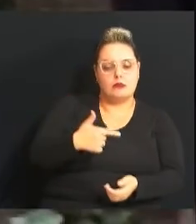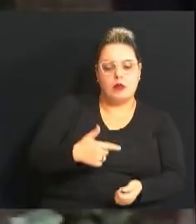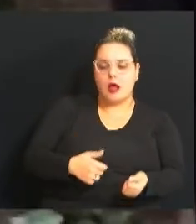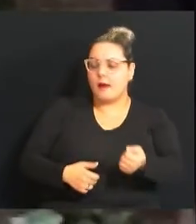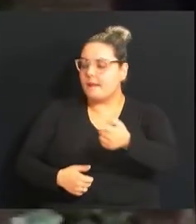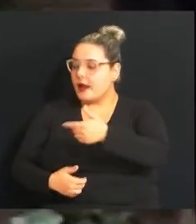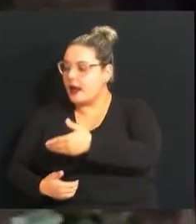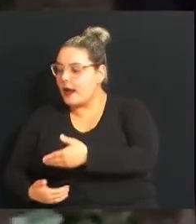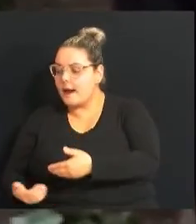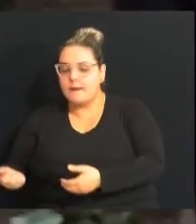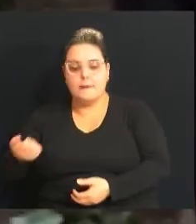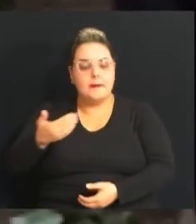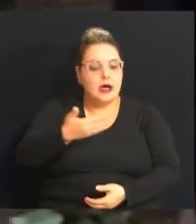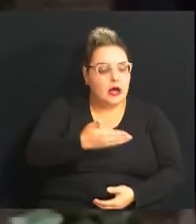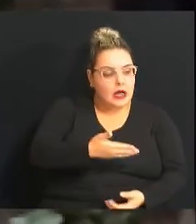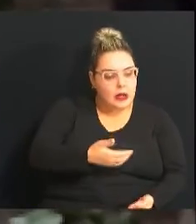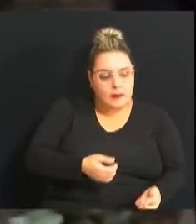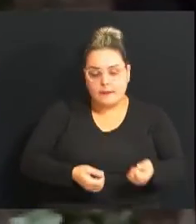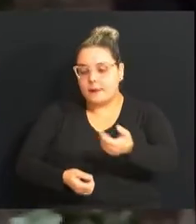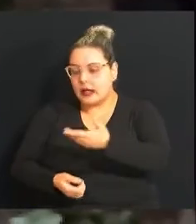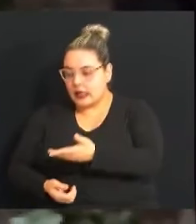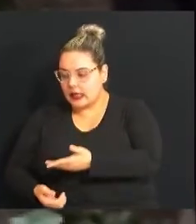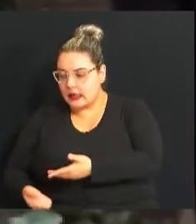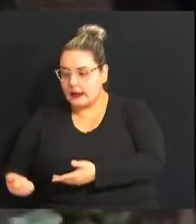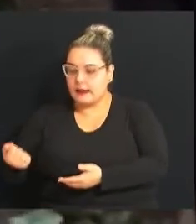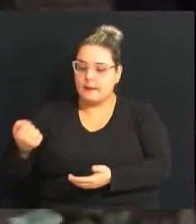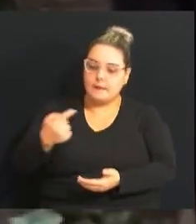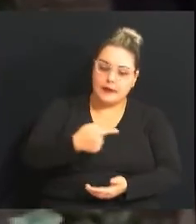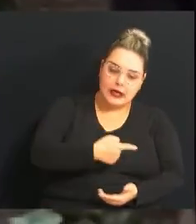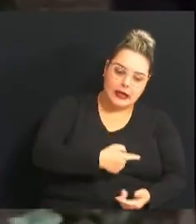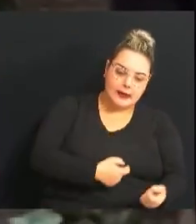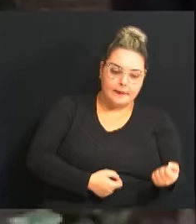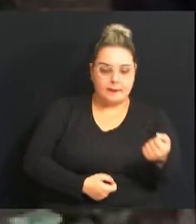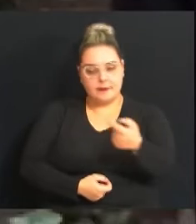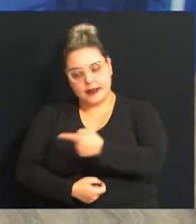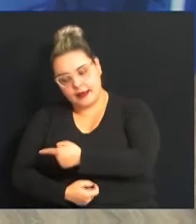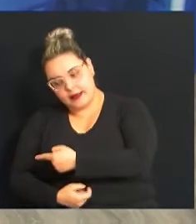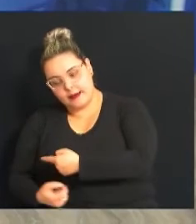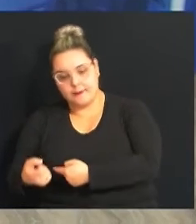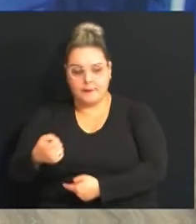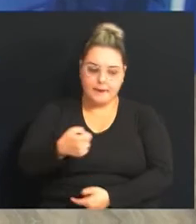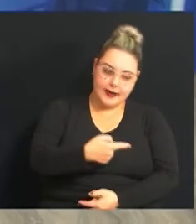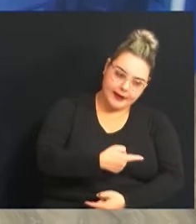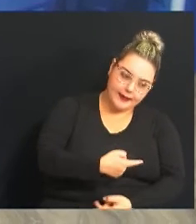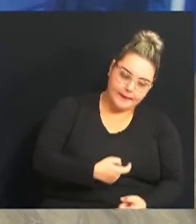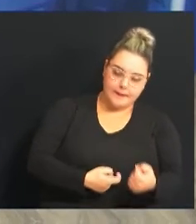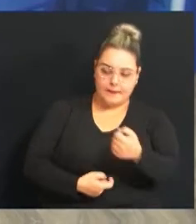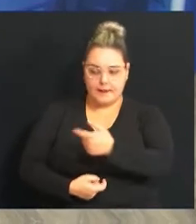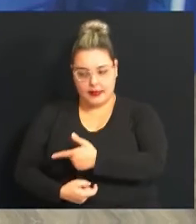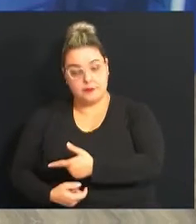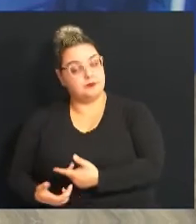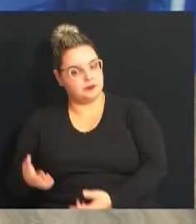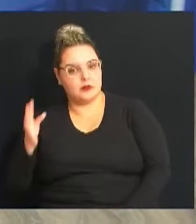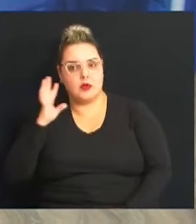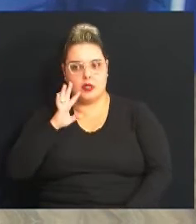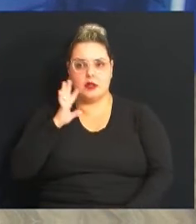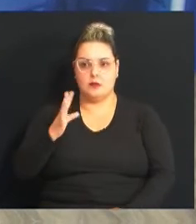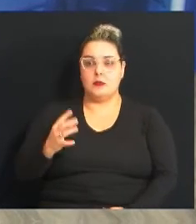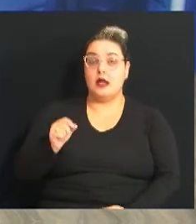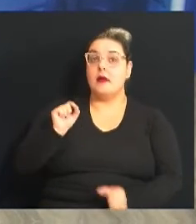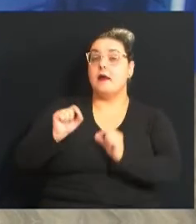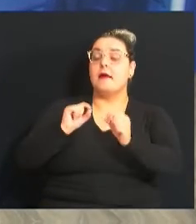muito natural, foi muito fluido o processo. Para quem está interessado no livro, essas 100